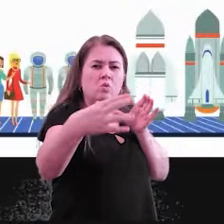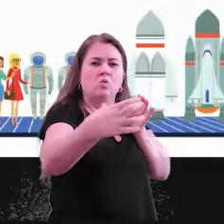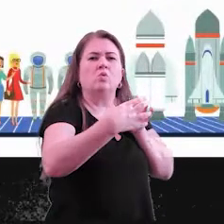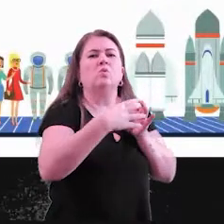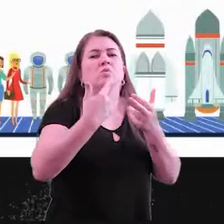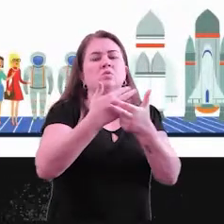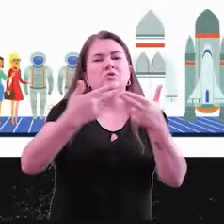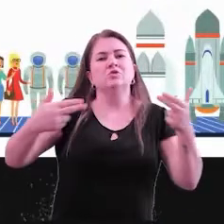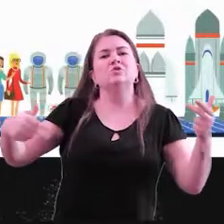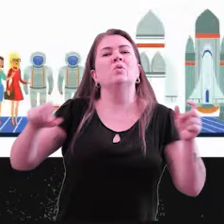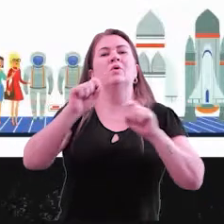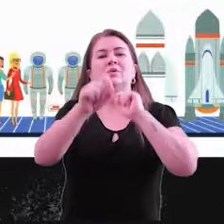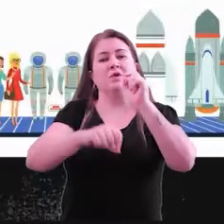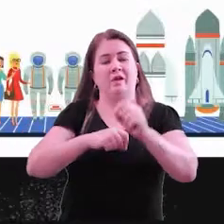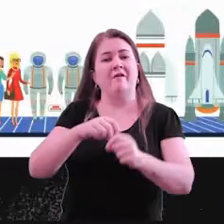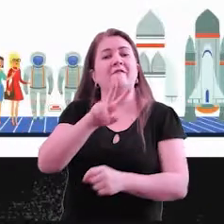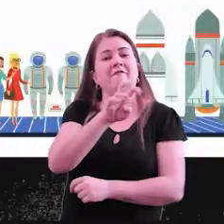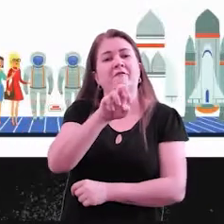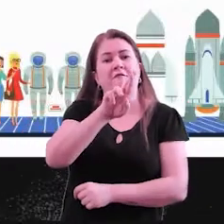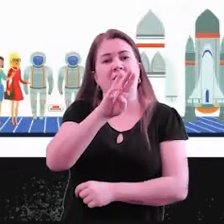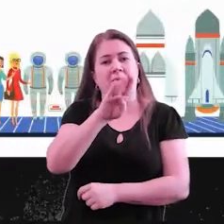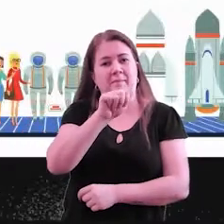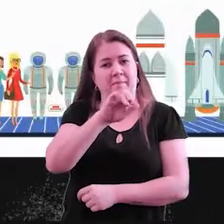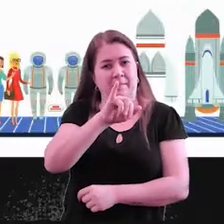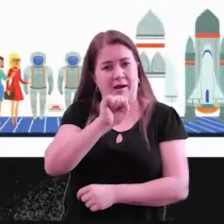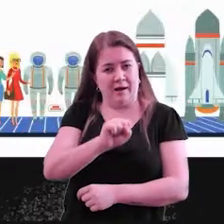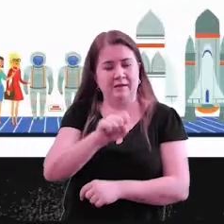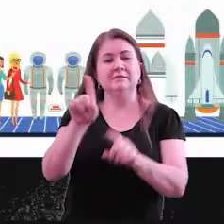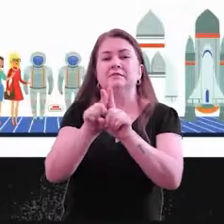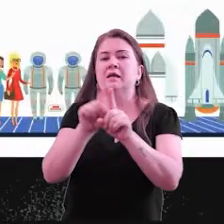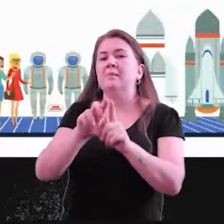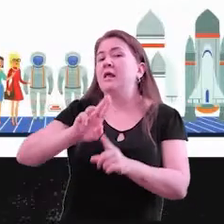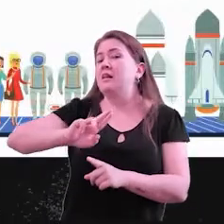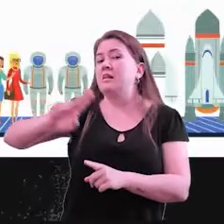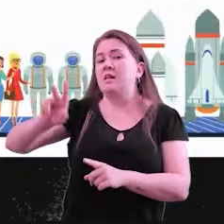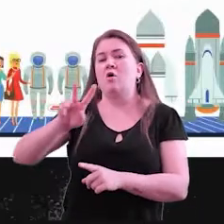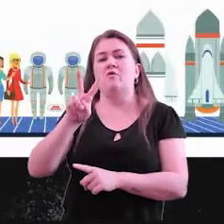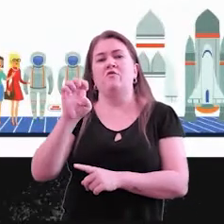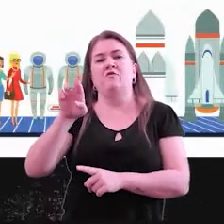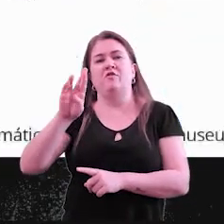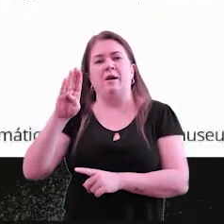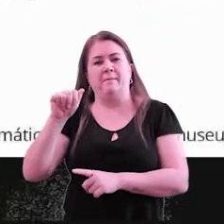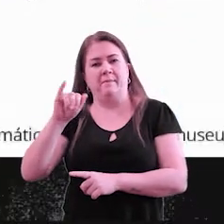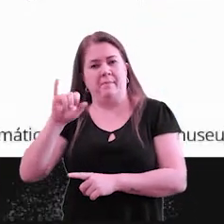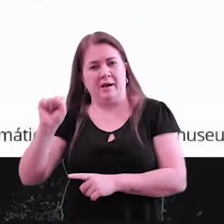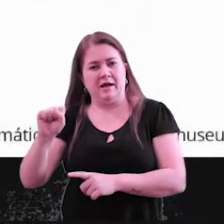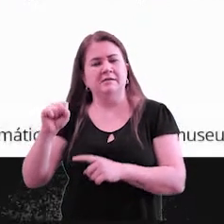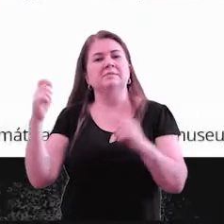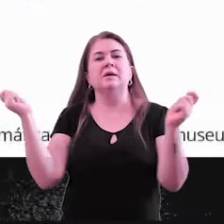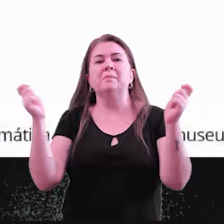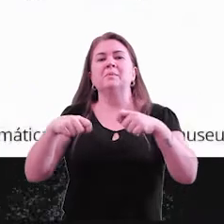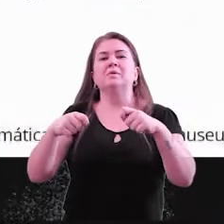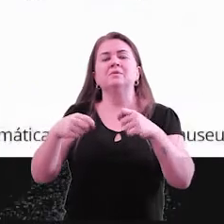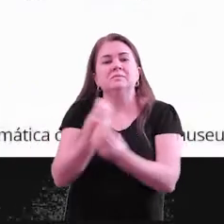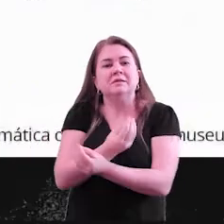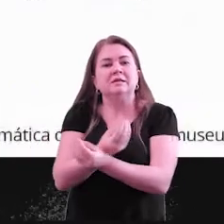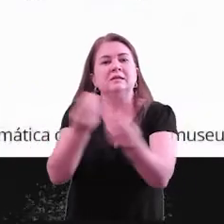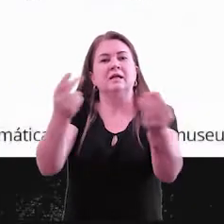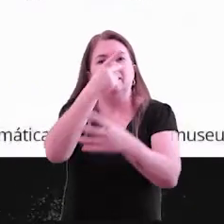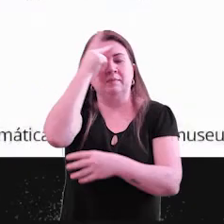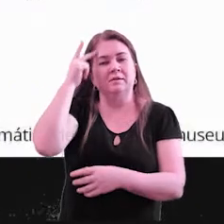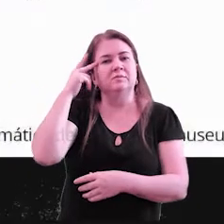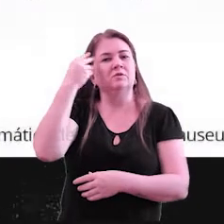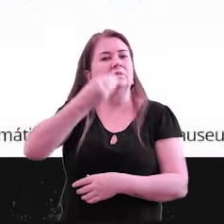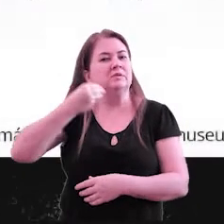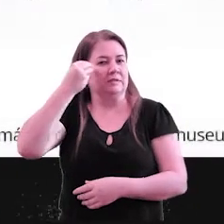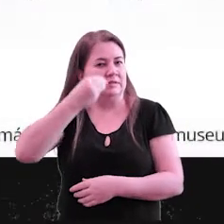experiência e, consequentemente, essa acessibilidade. Pensando, então, já que a gente está falando que a exposição